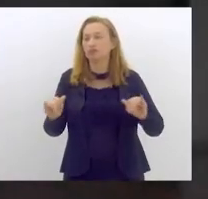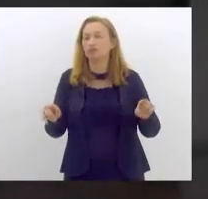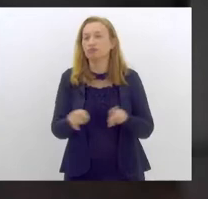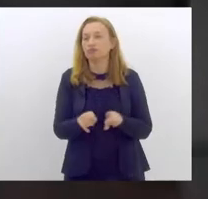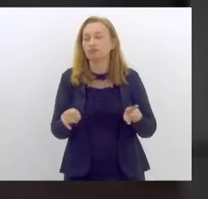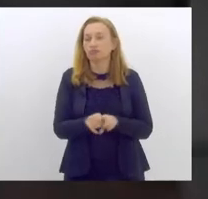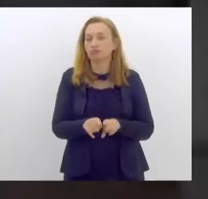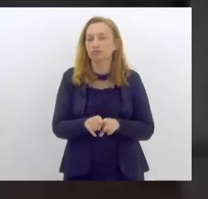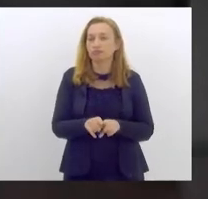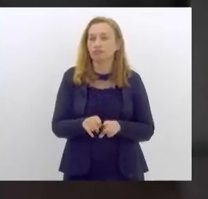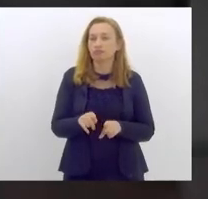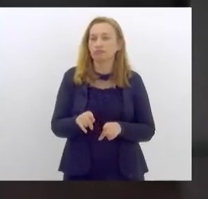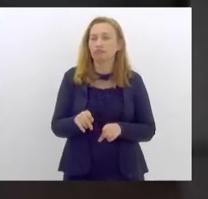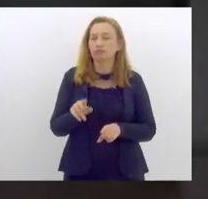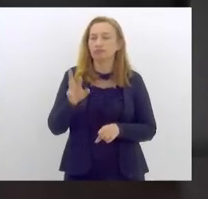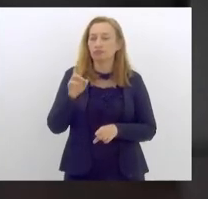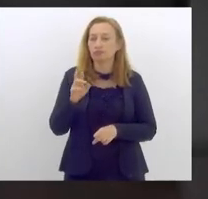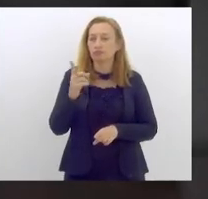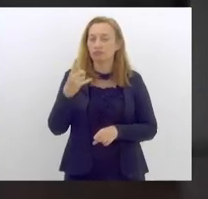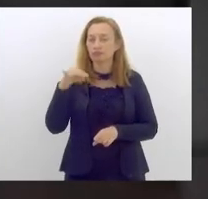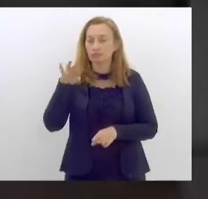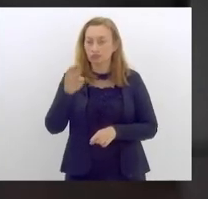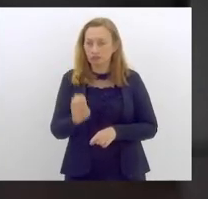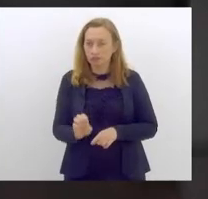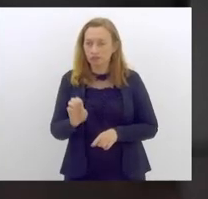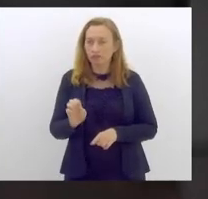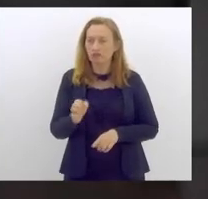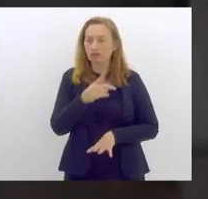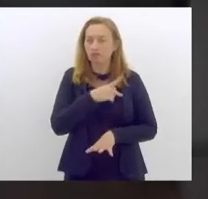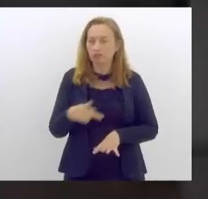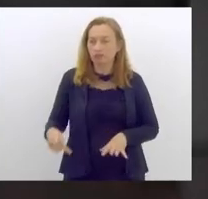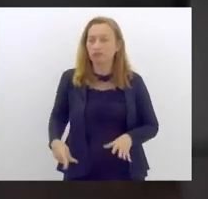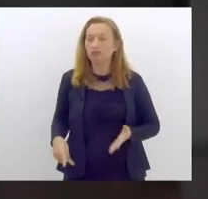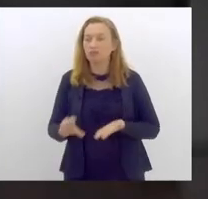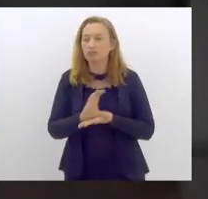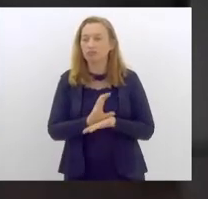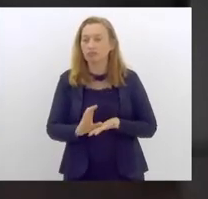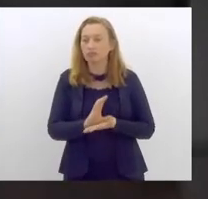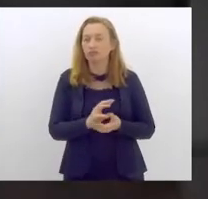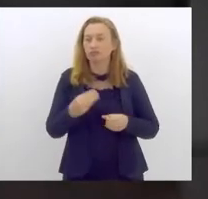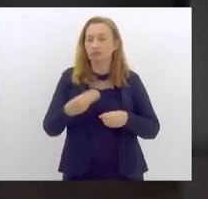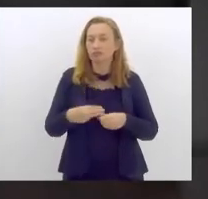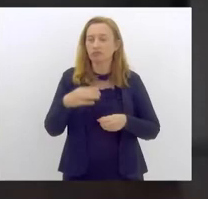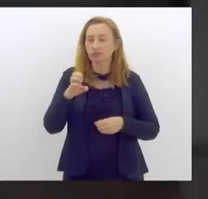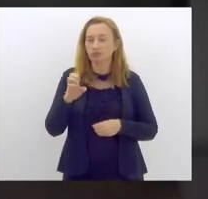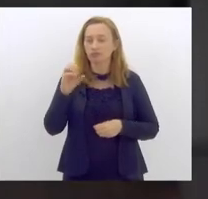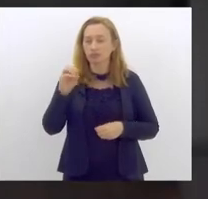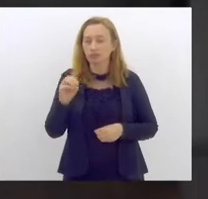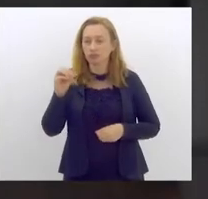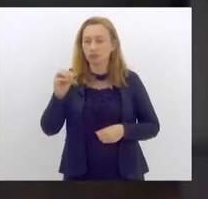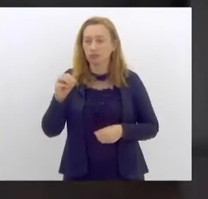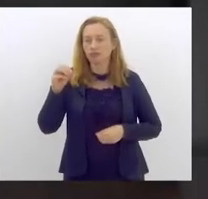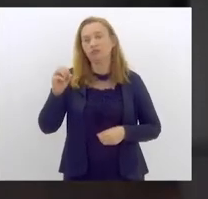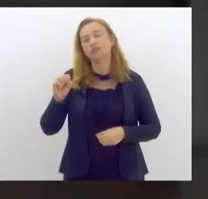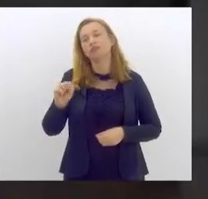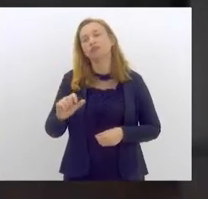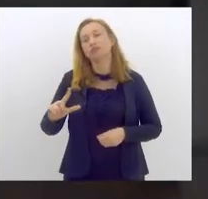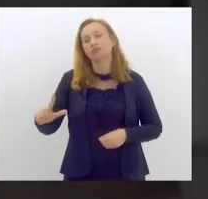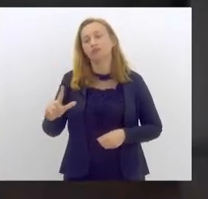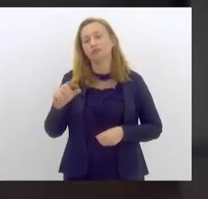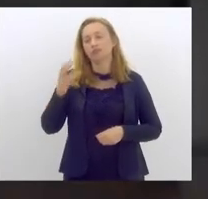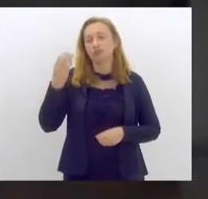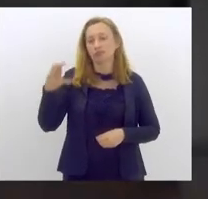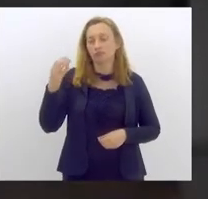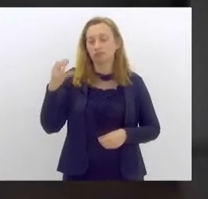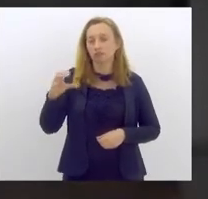a Celestina Rodrigues Presidente do Conselho Municipal da ecosol de Niterói e membro do